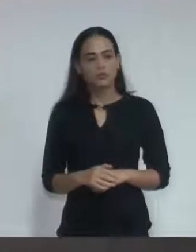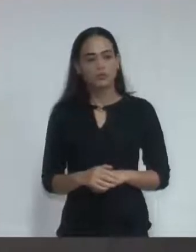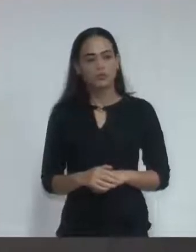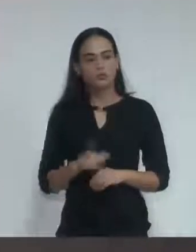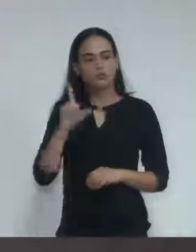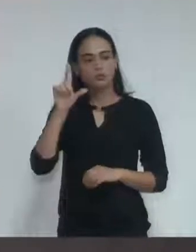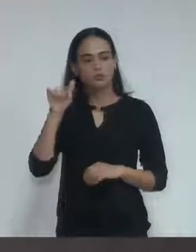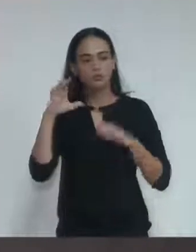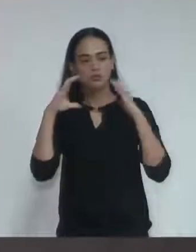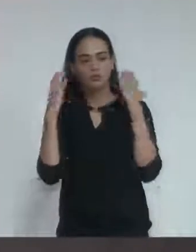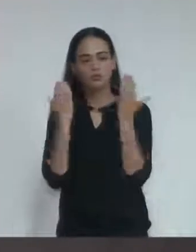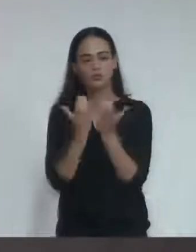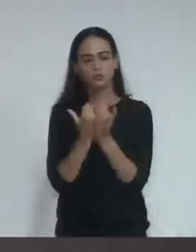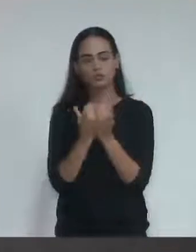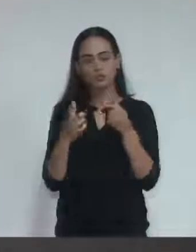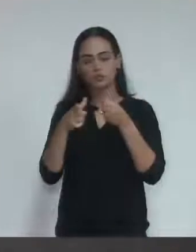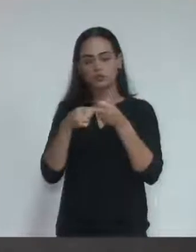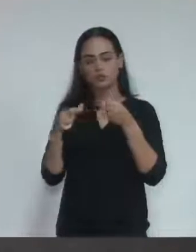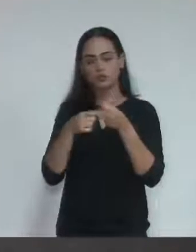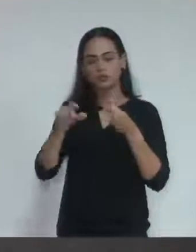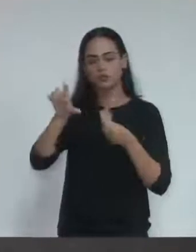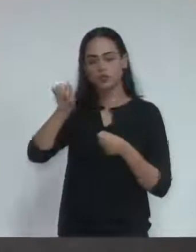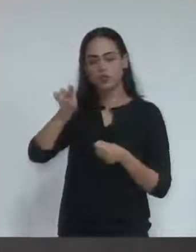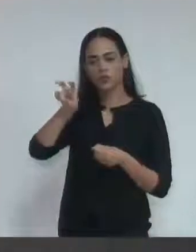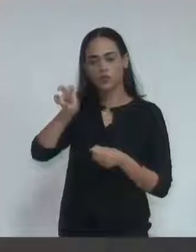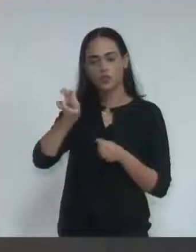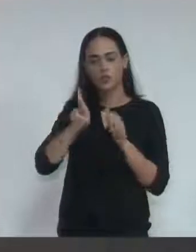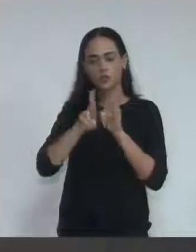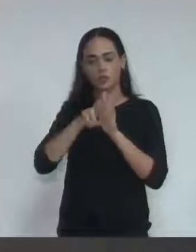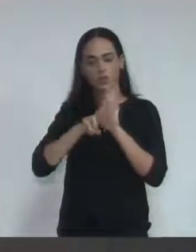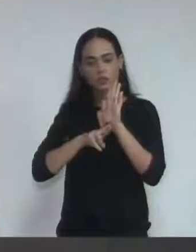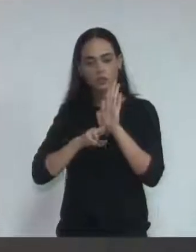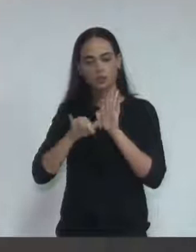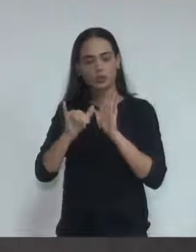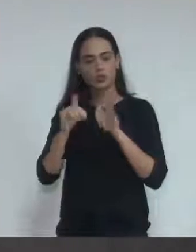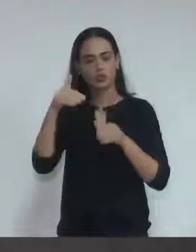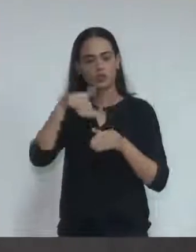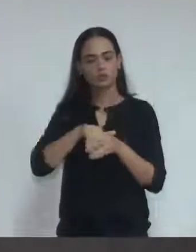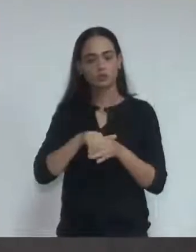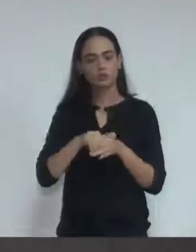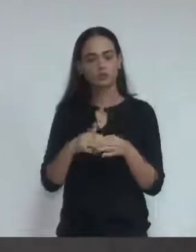de acordo com o artigo 95 do Regimento Interno, declaro-a aprovada.